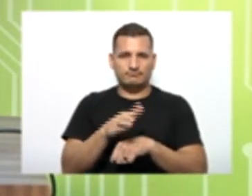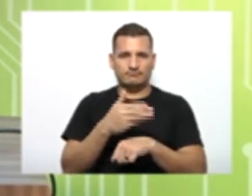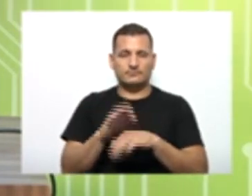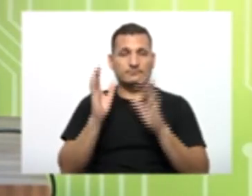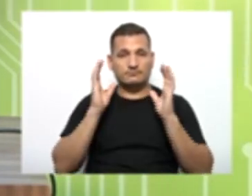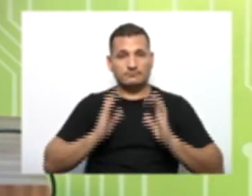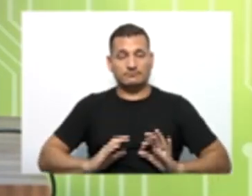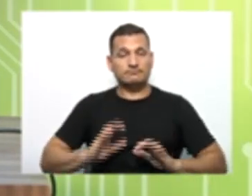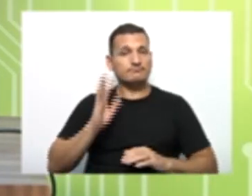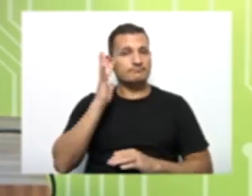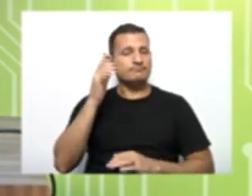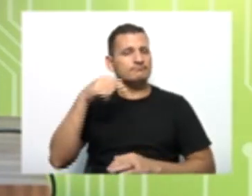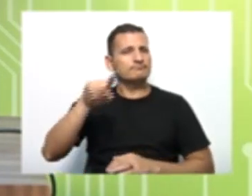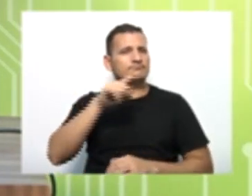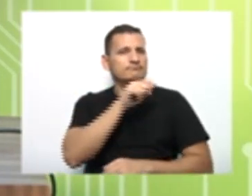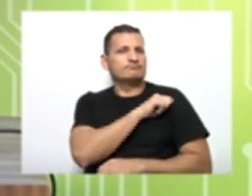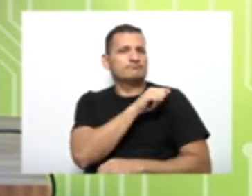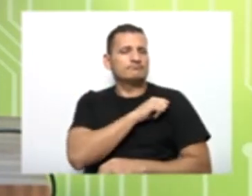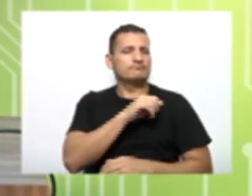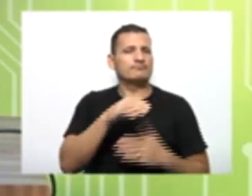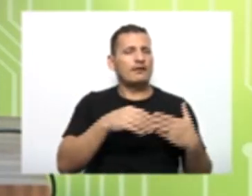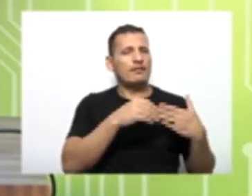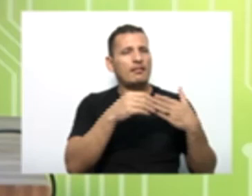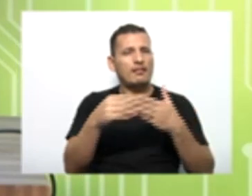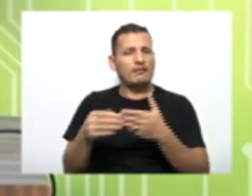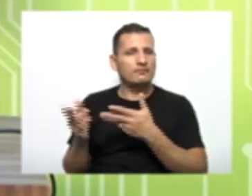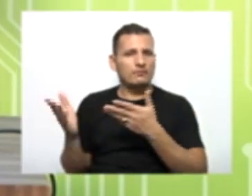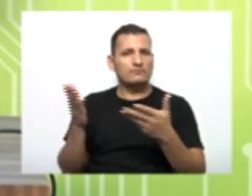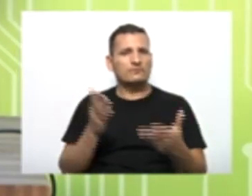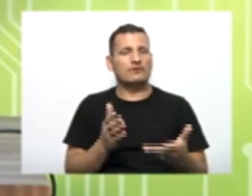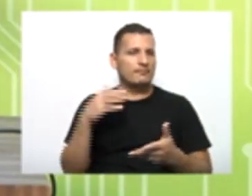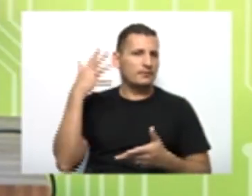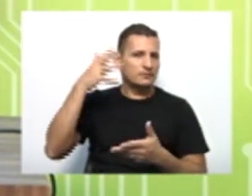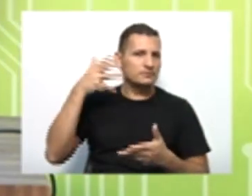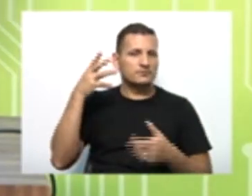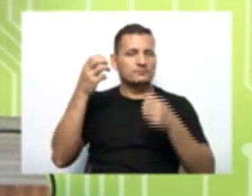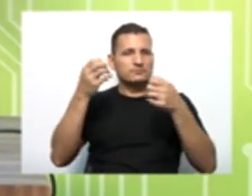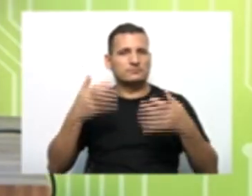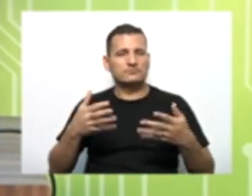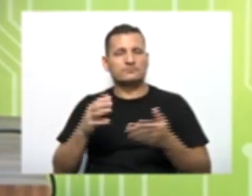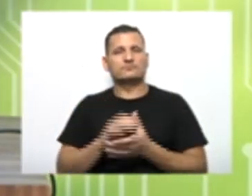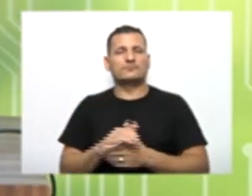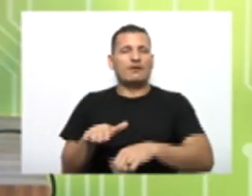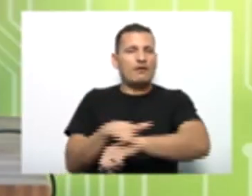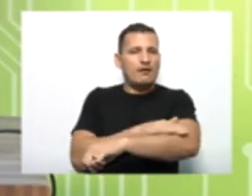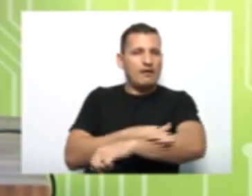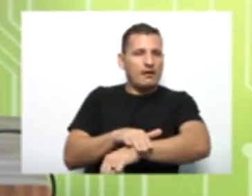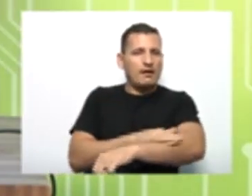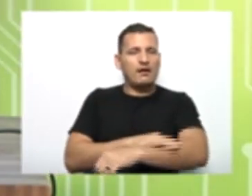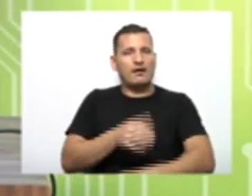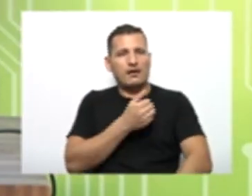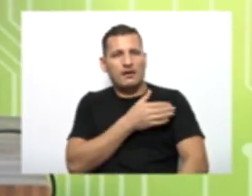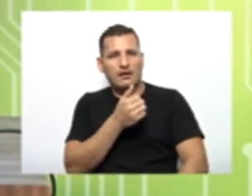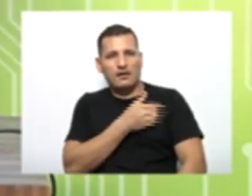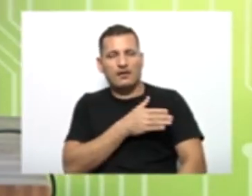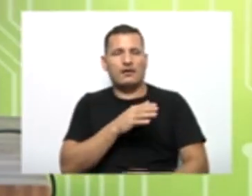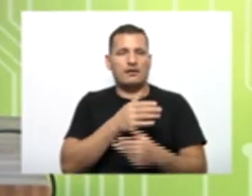Estudantil, ele é um espaço onde os alunos poderão representar os outros alunos, tanto internamente